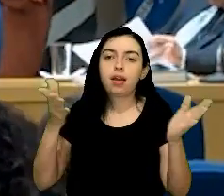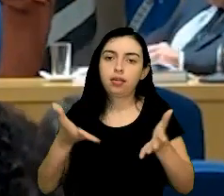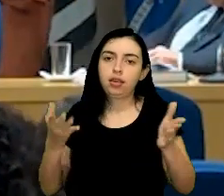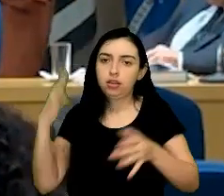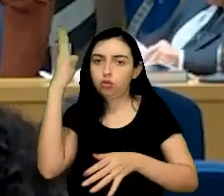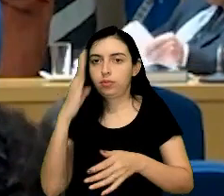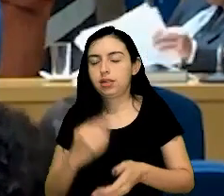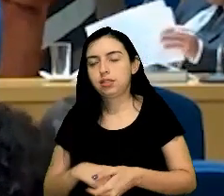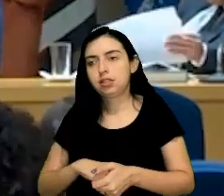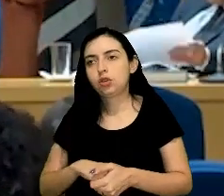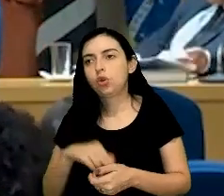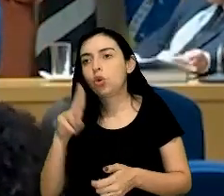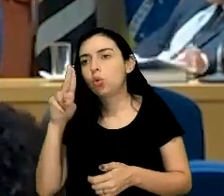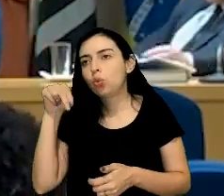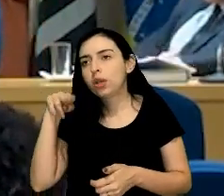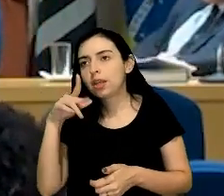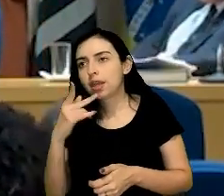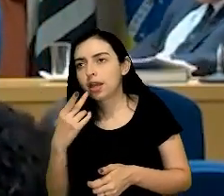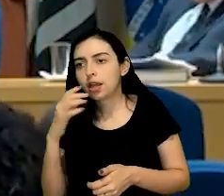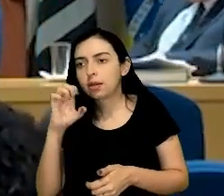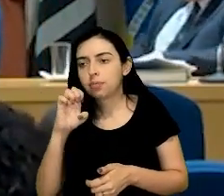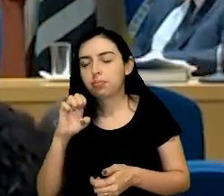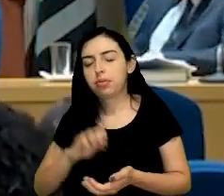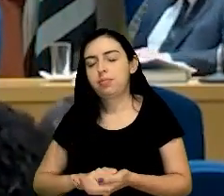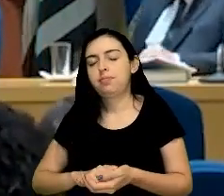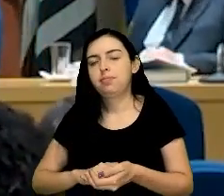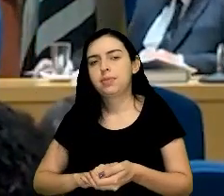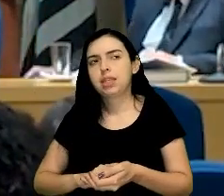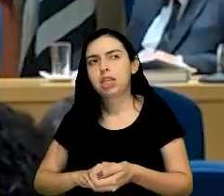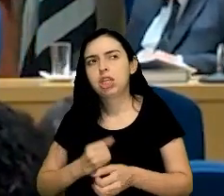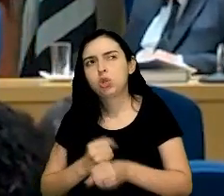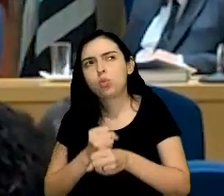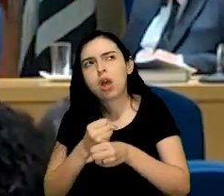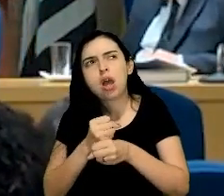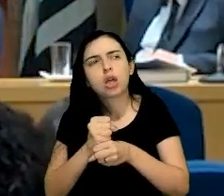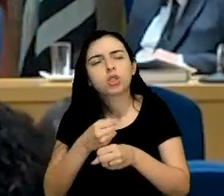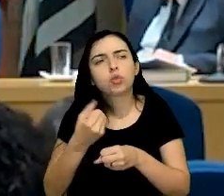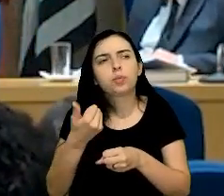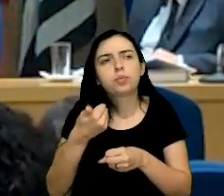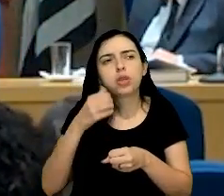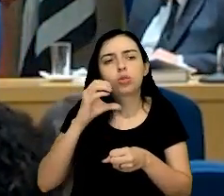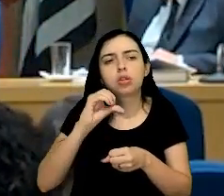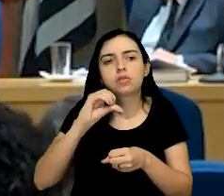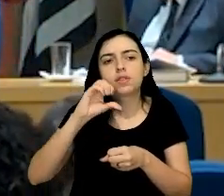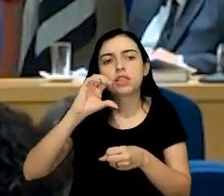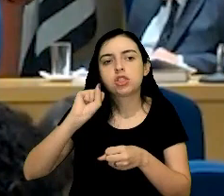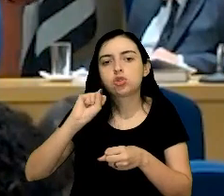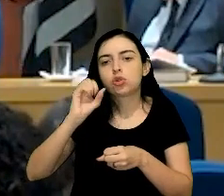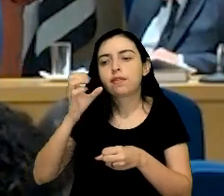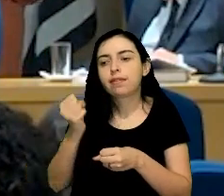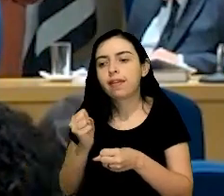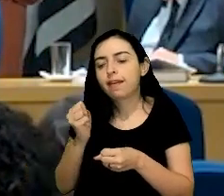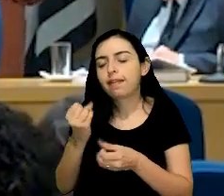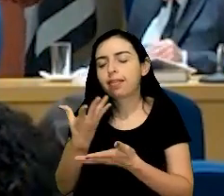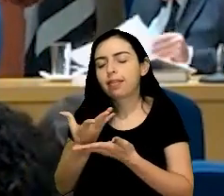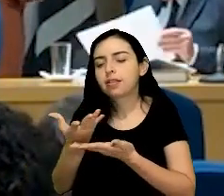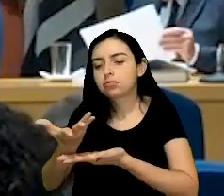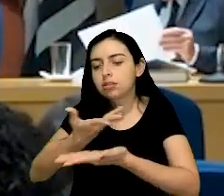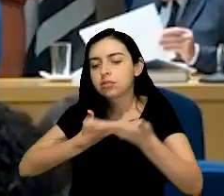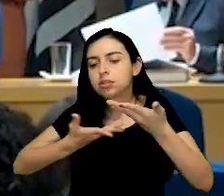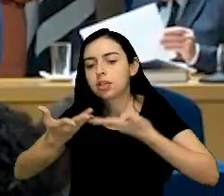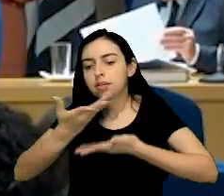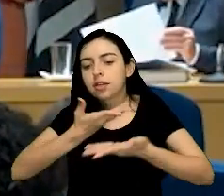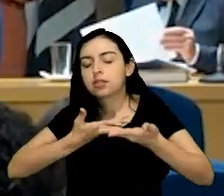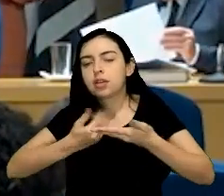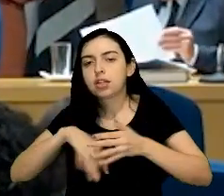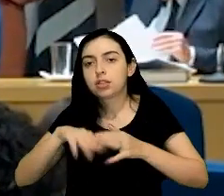Unicamp, a Unicamp desde 1980, ela oferece vaga sem vestibular para refugiados, mas esse